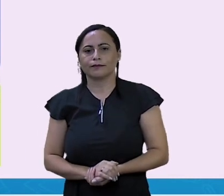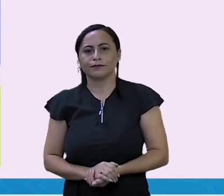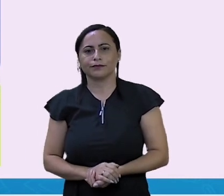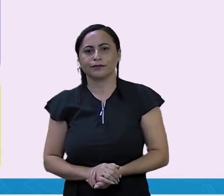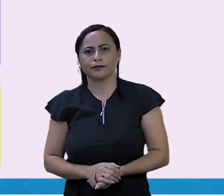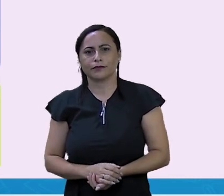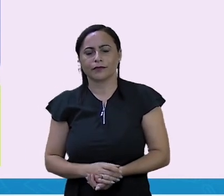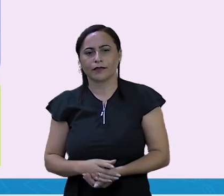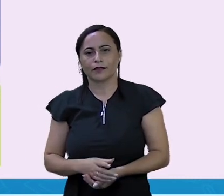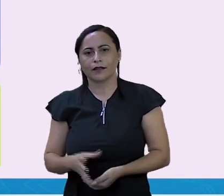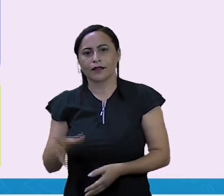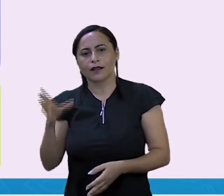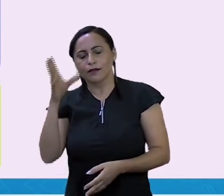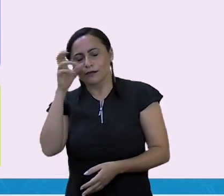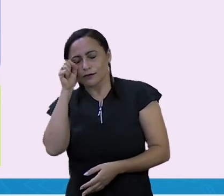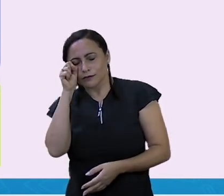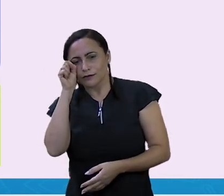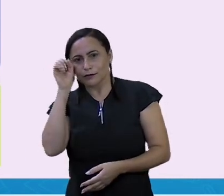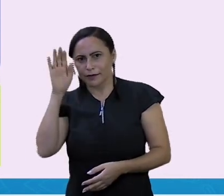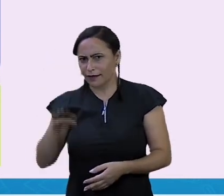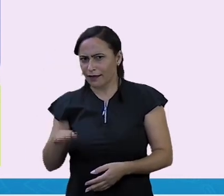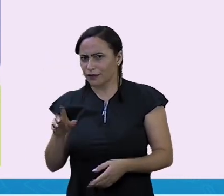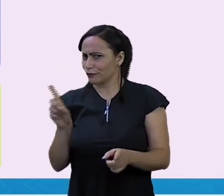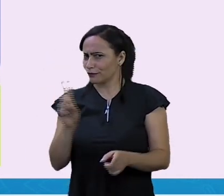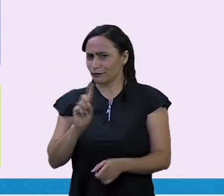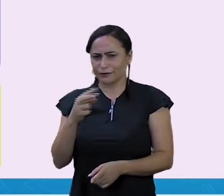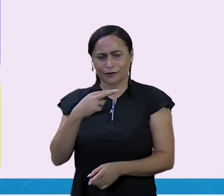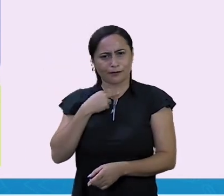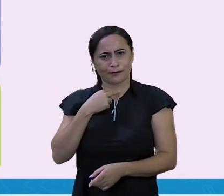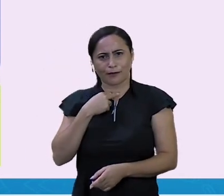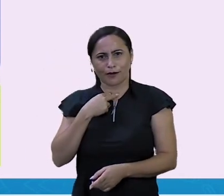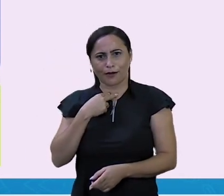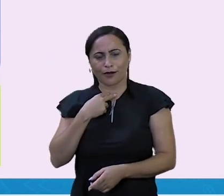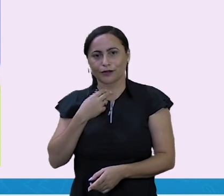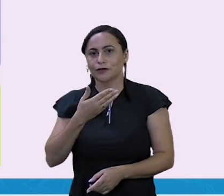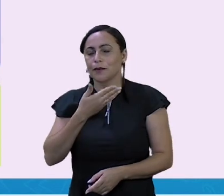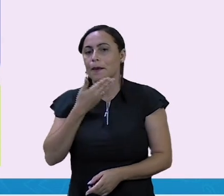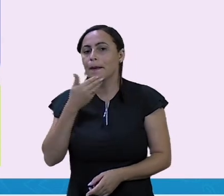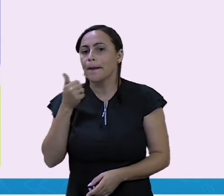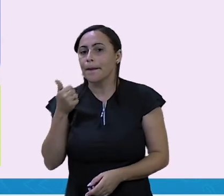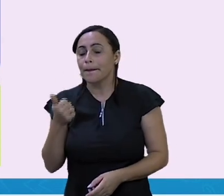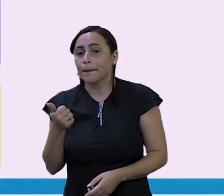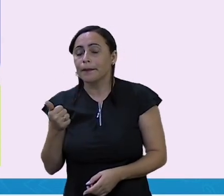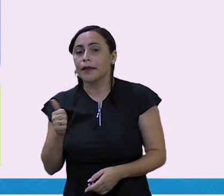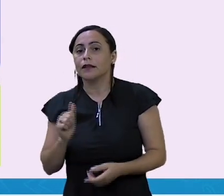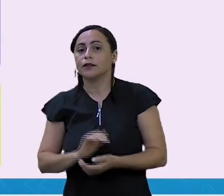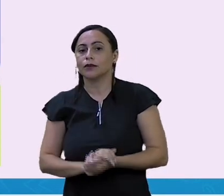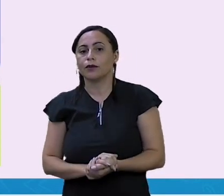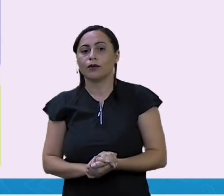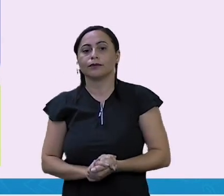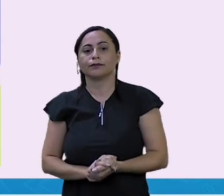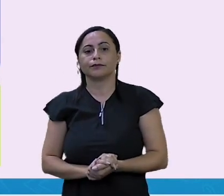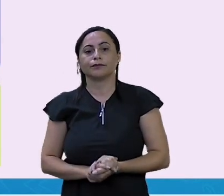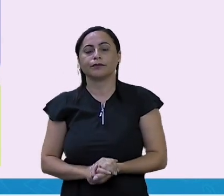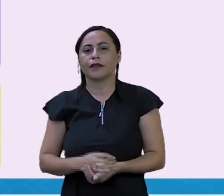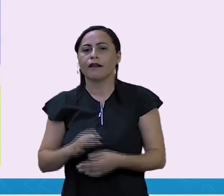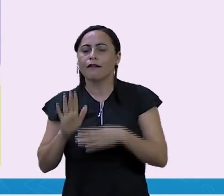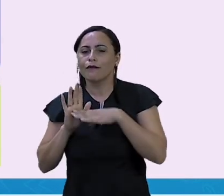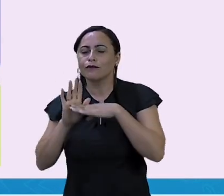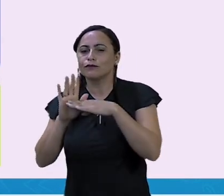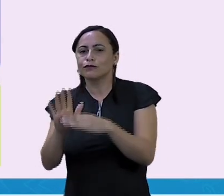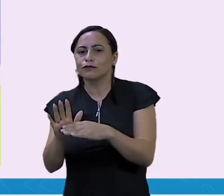Durma cedo, pois ajuda na disposição, na concentração e no bom humor.